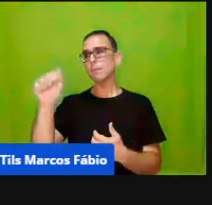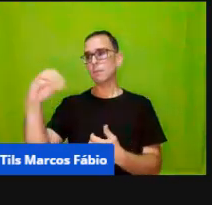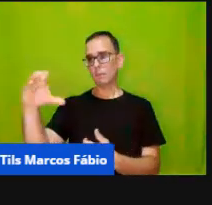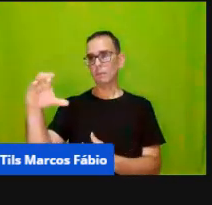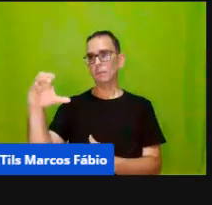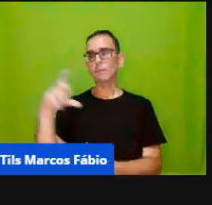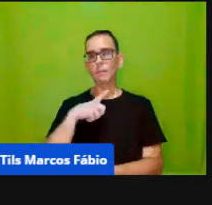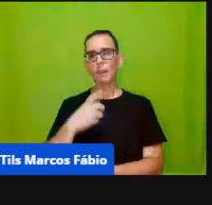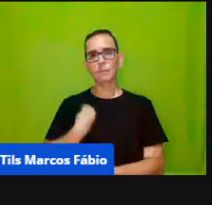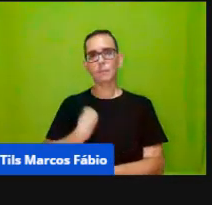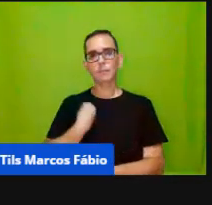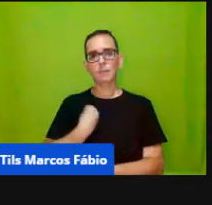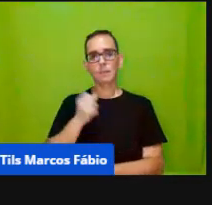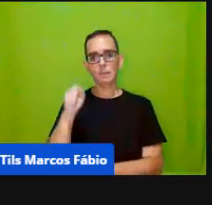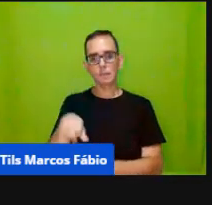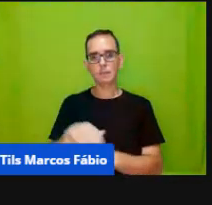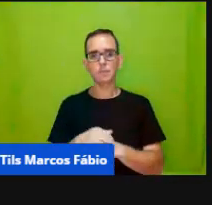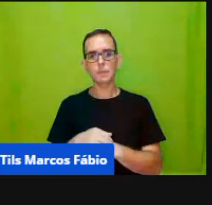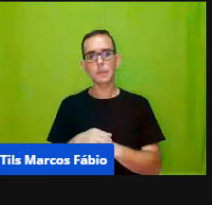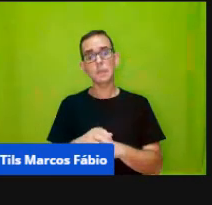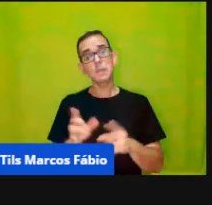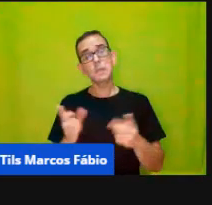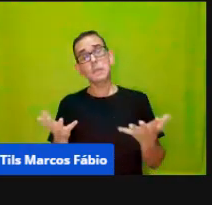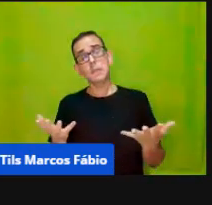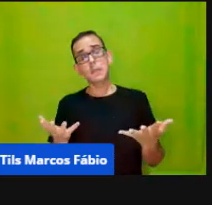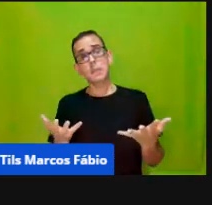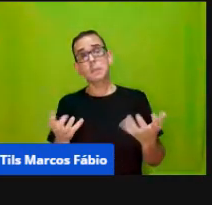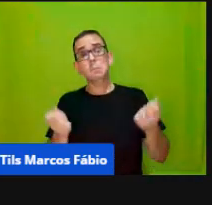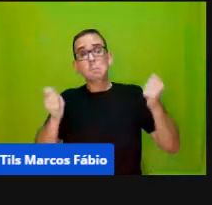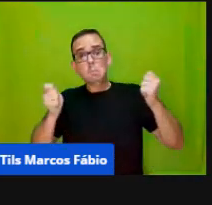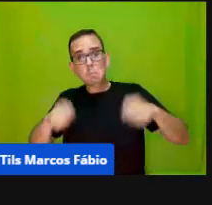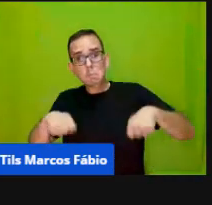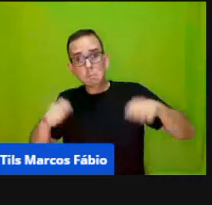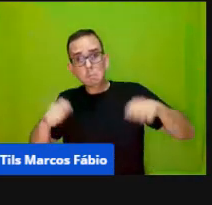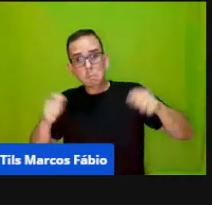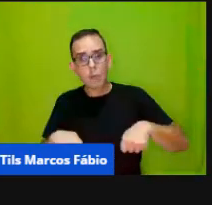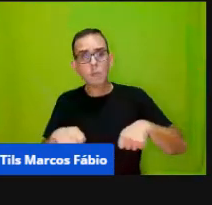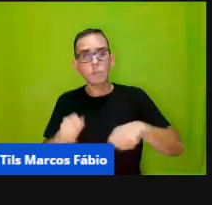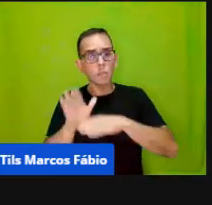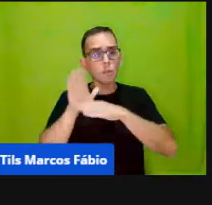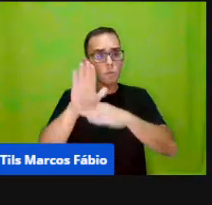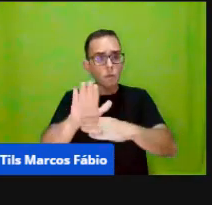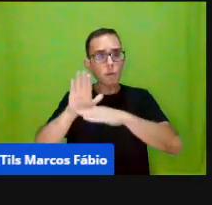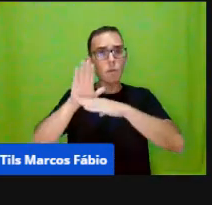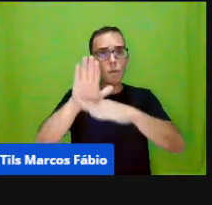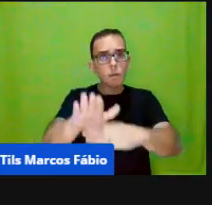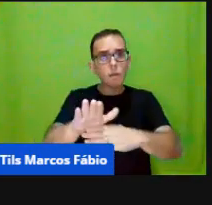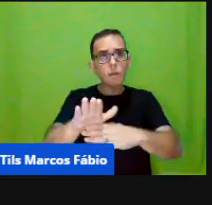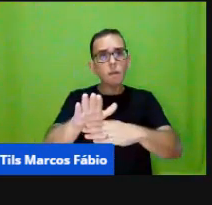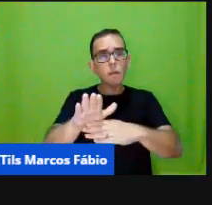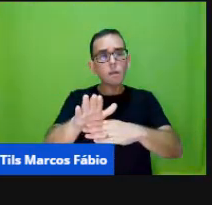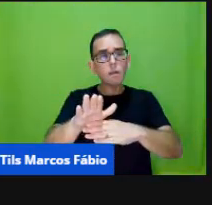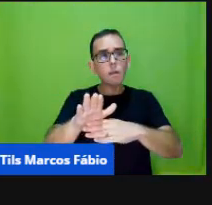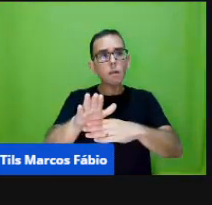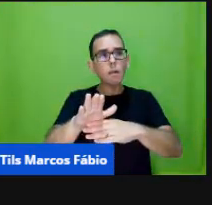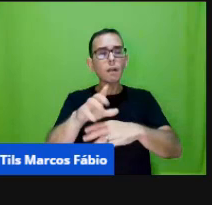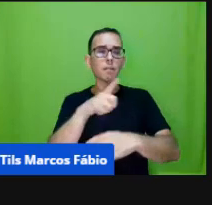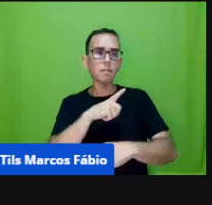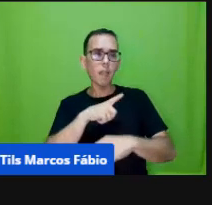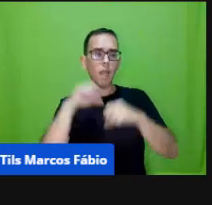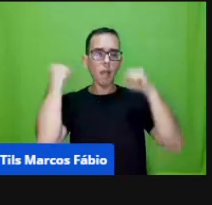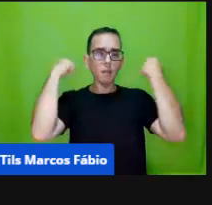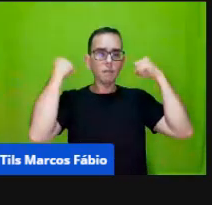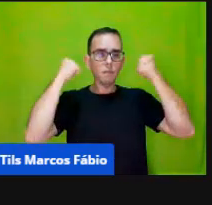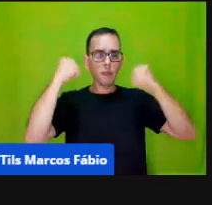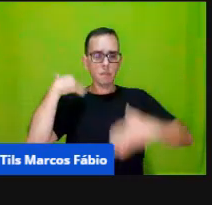DEAC existe no sentido de que ela proporciona atividade física, atividade de